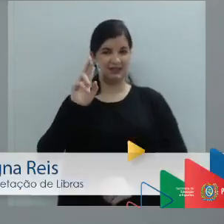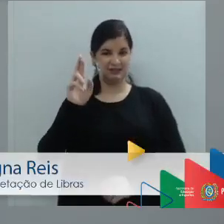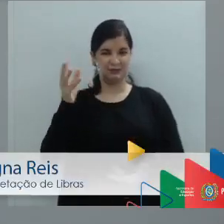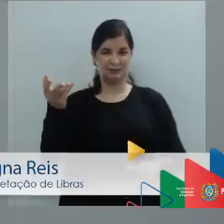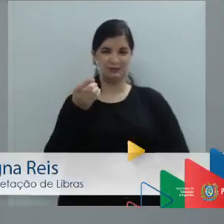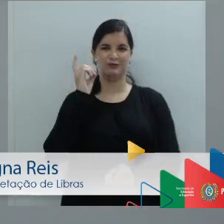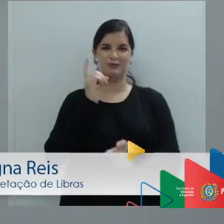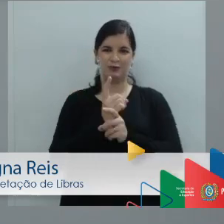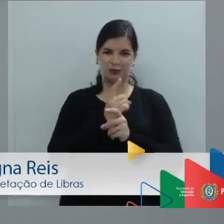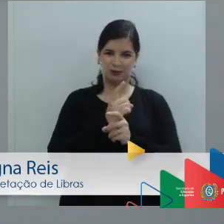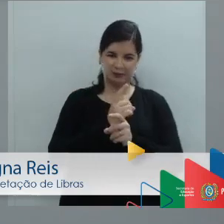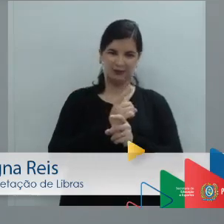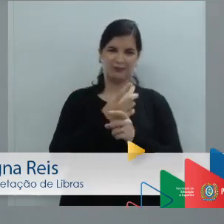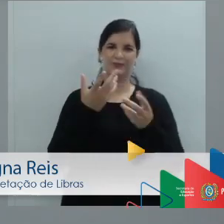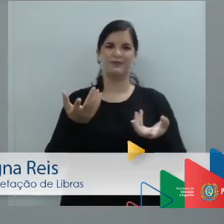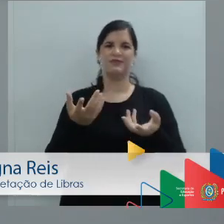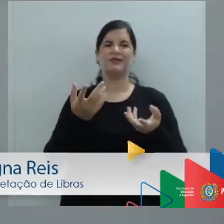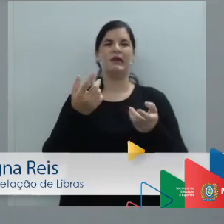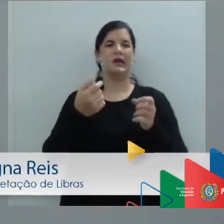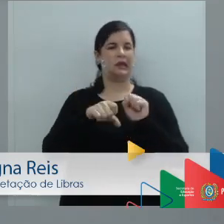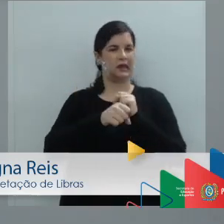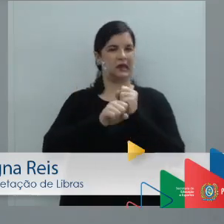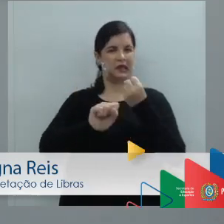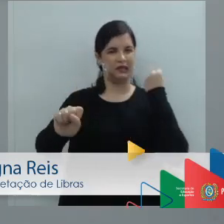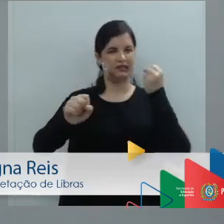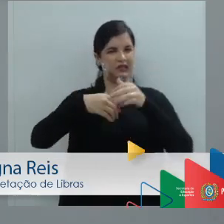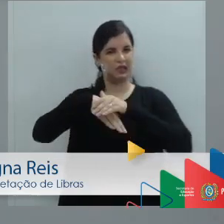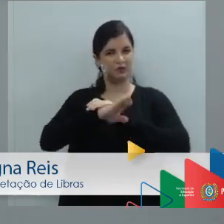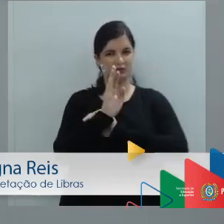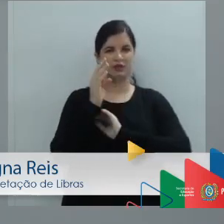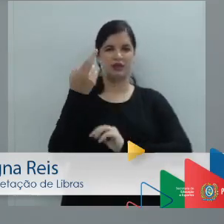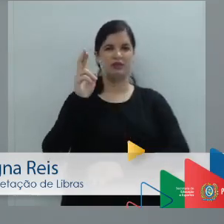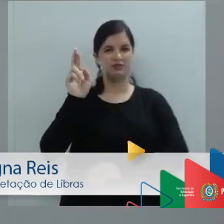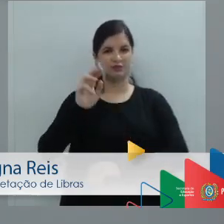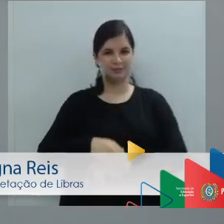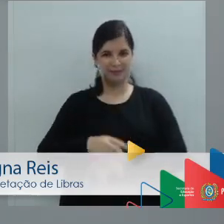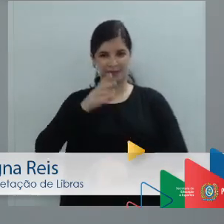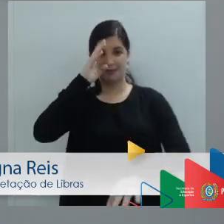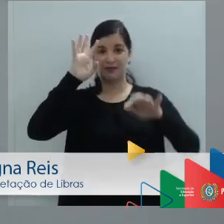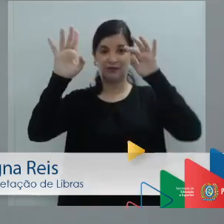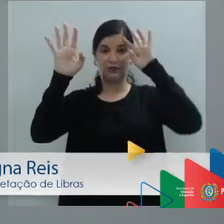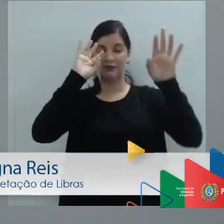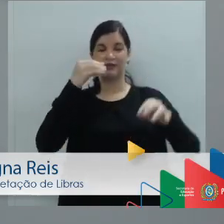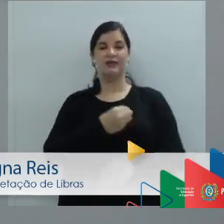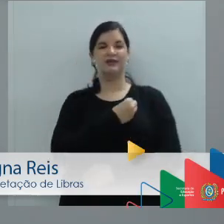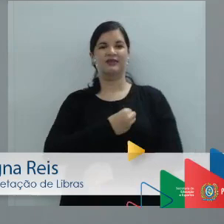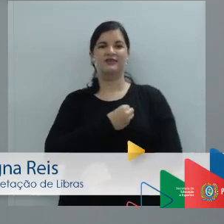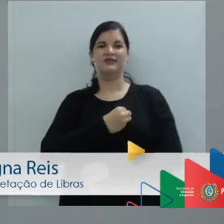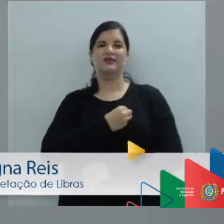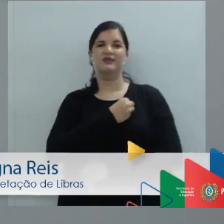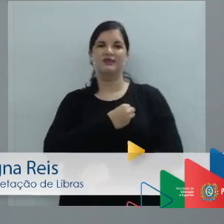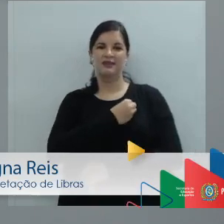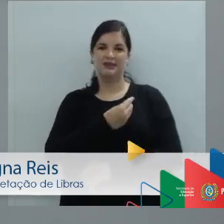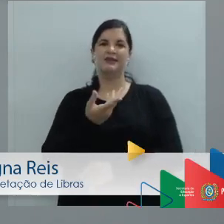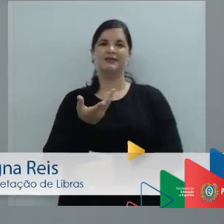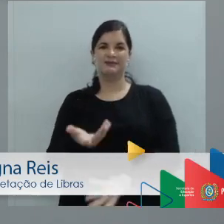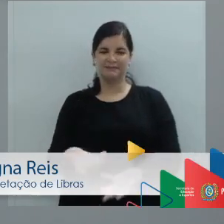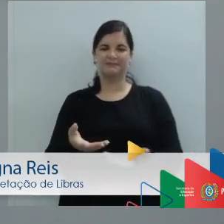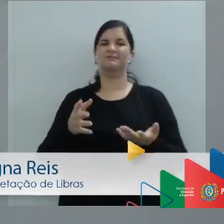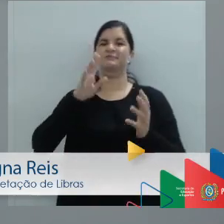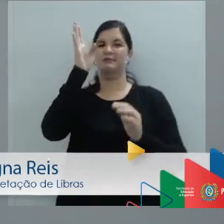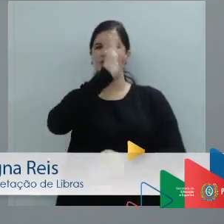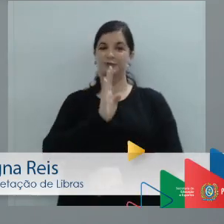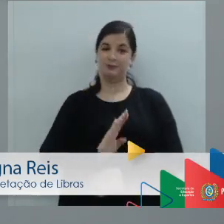encontro da nossa série sobre as grandes tradições religiosas e filosofias de vida mais representativas